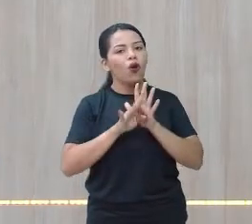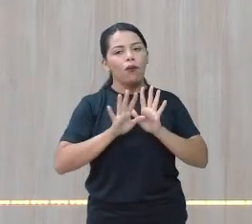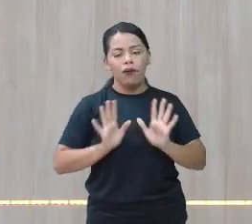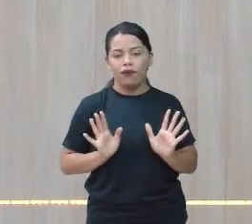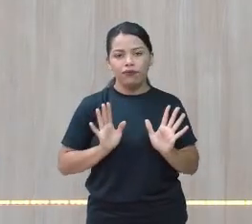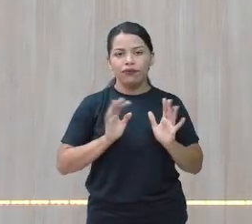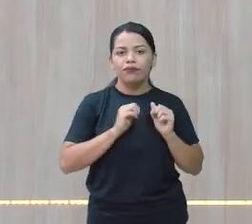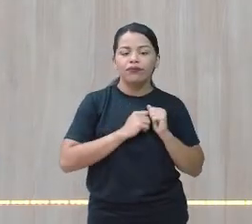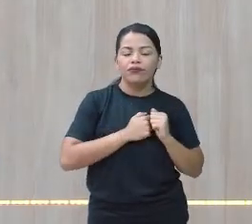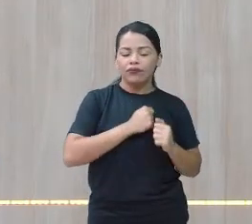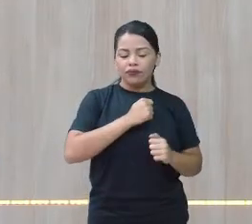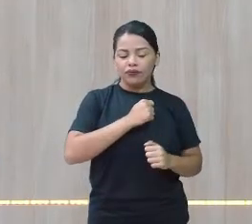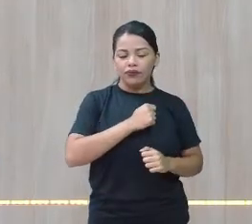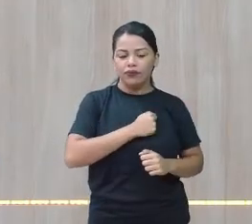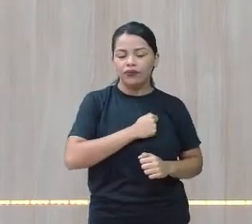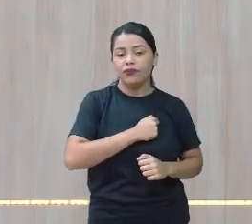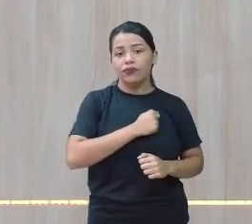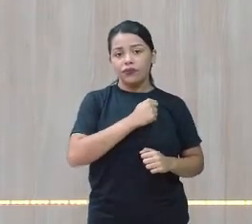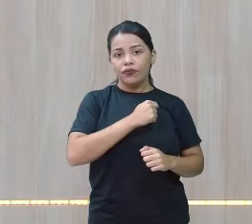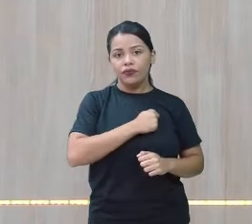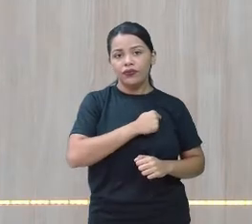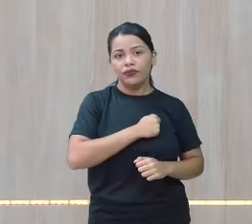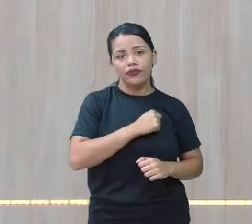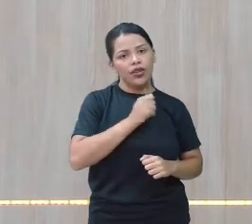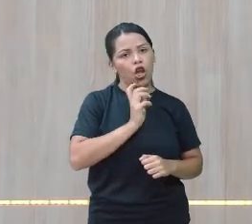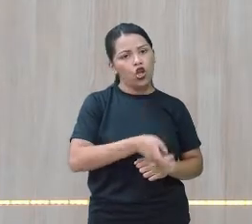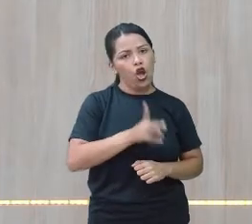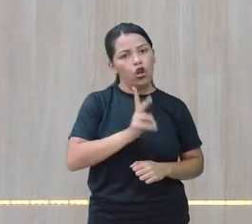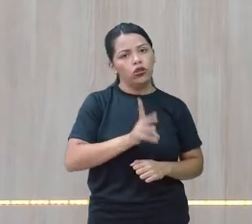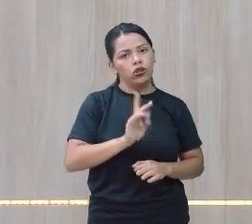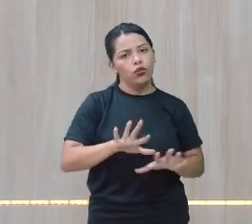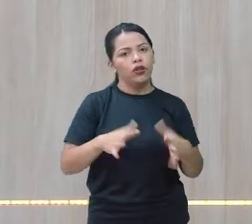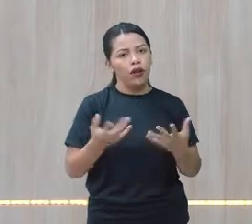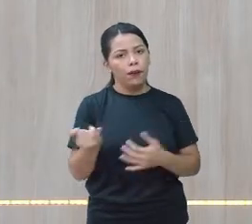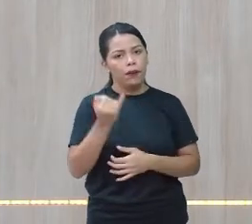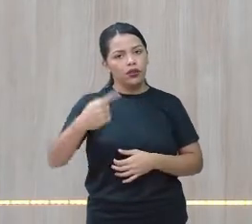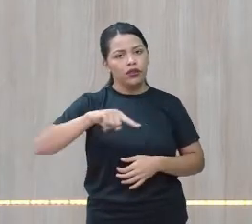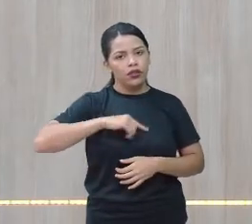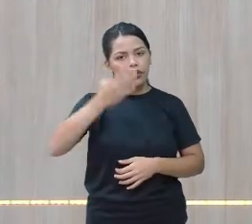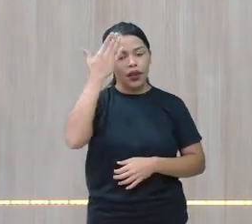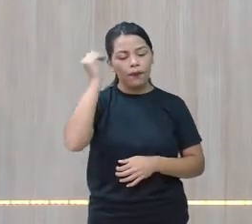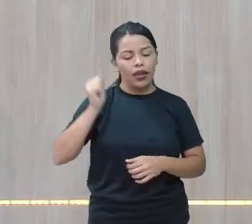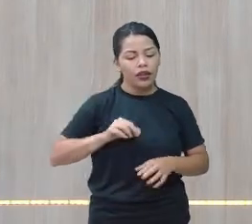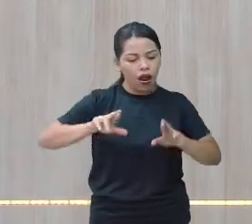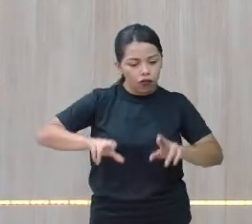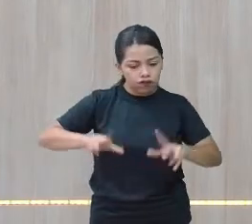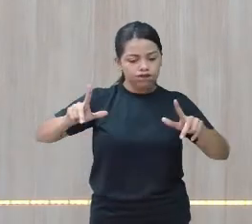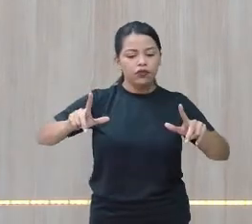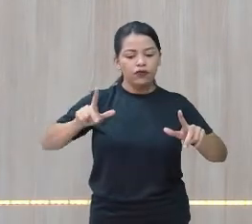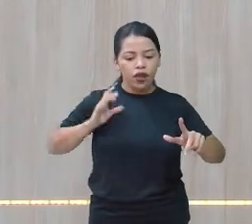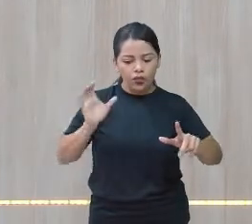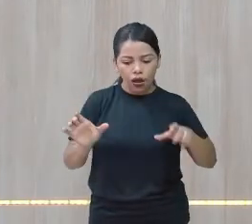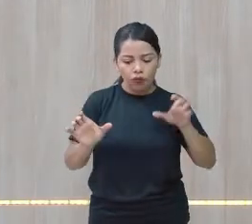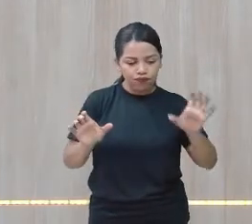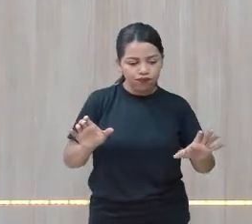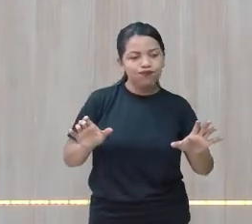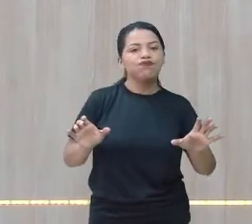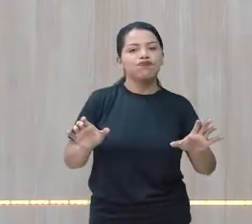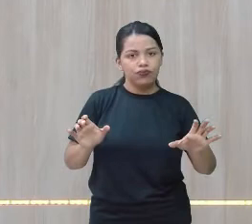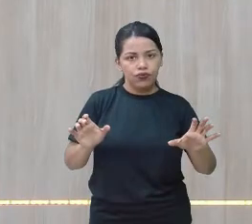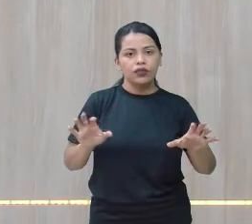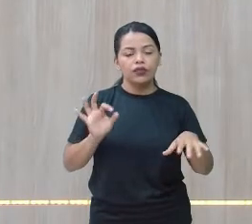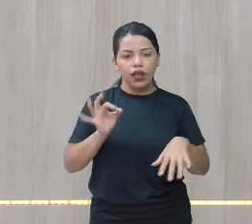gente começar nessa aula sabendo a diferença de um para outro, porque vão ter algumas ações aí que vocês vão precisar